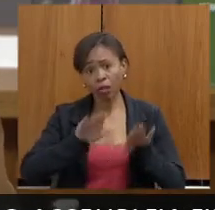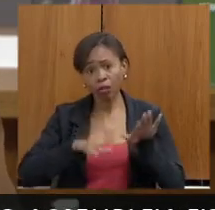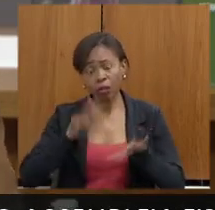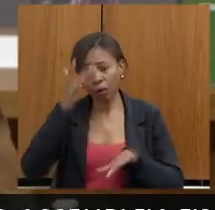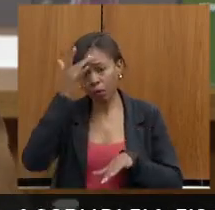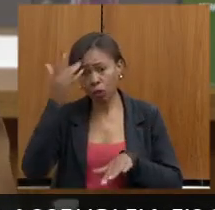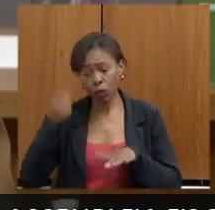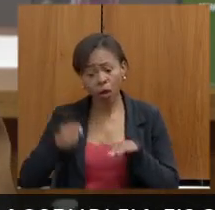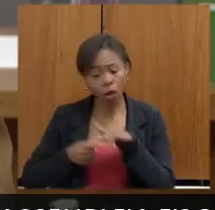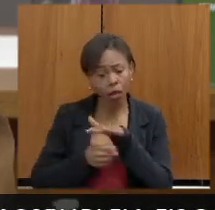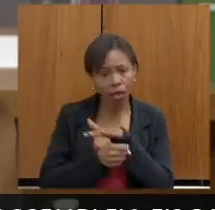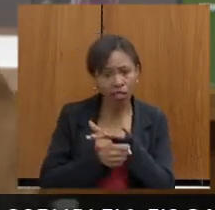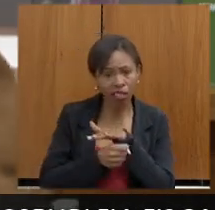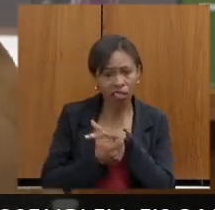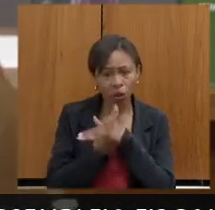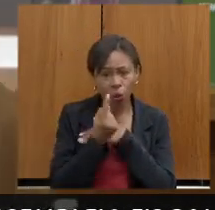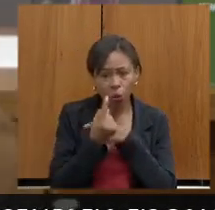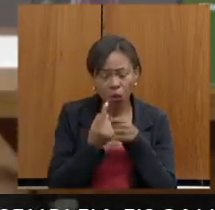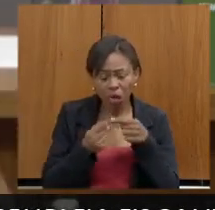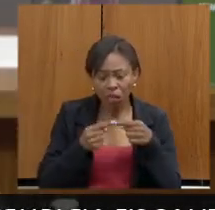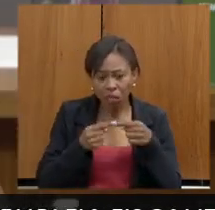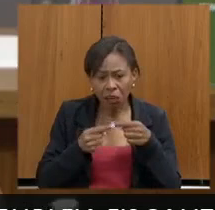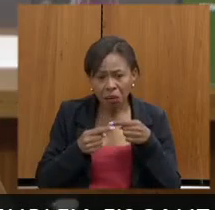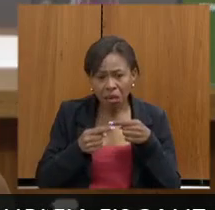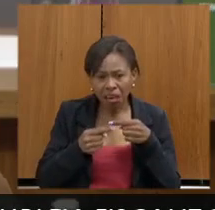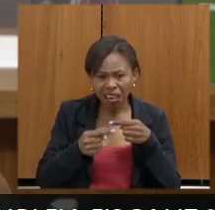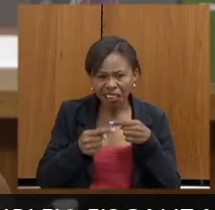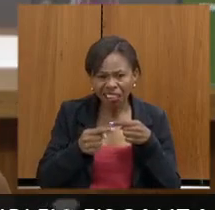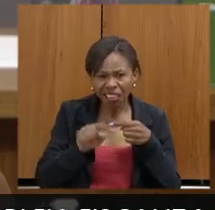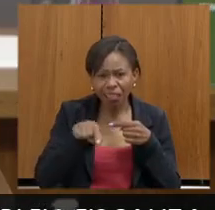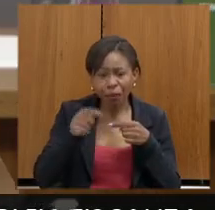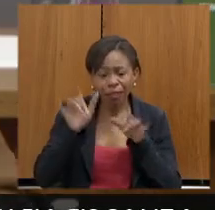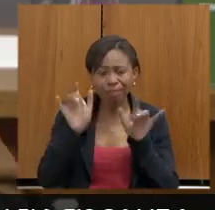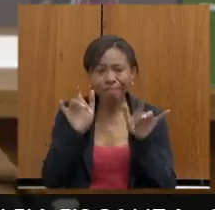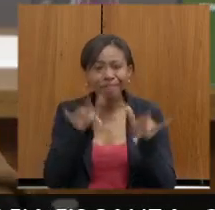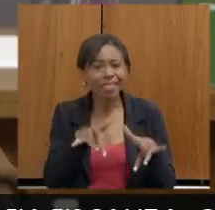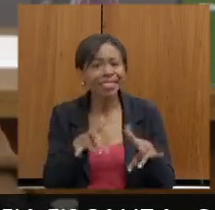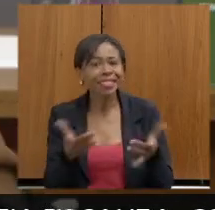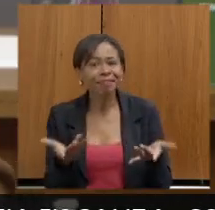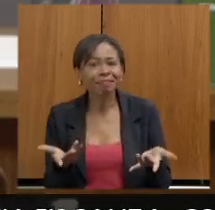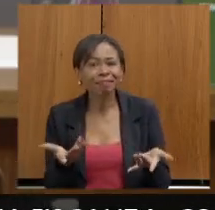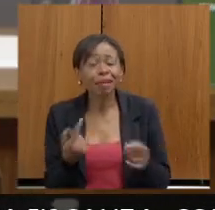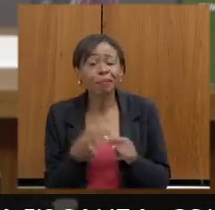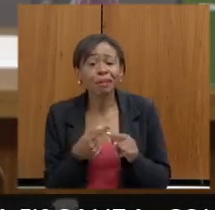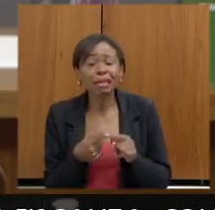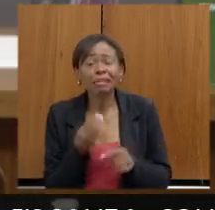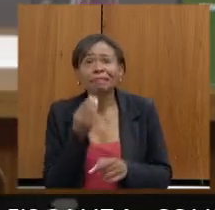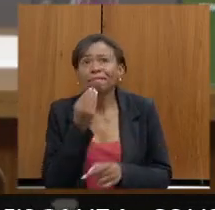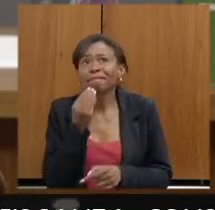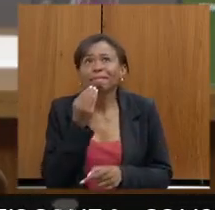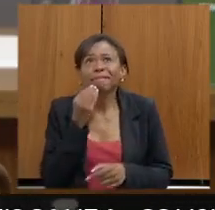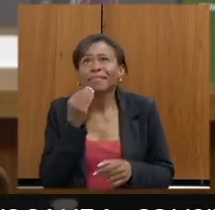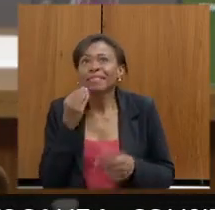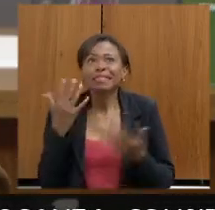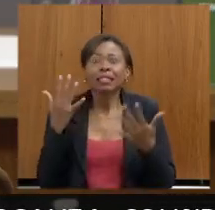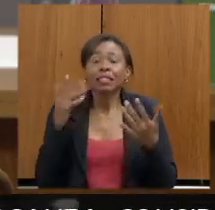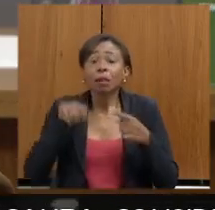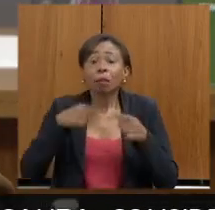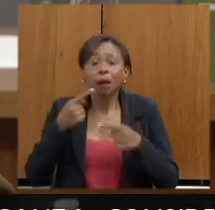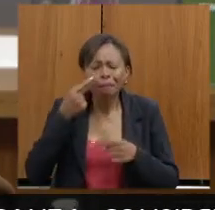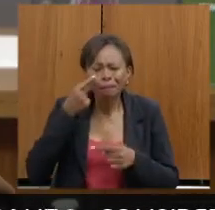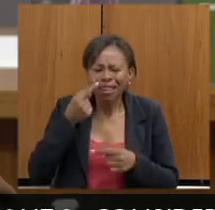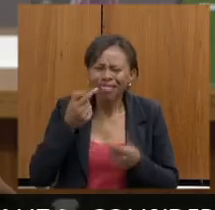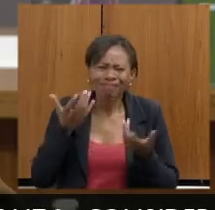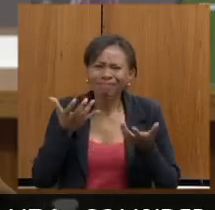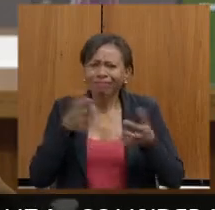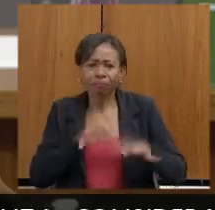semana ele expectativa alguma coisa e vê se não realmente polícia não é para mim não e eu só queria Então nós temos então para inserir e a